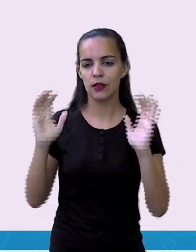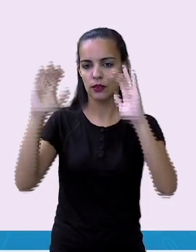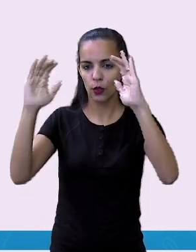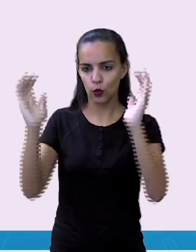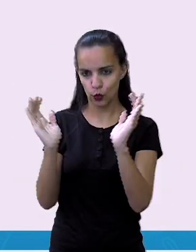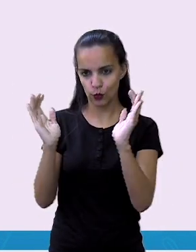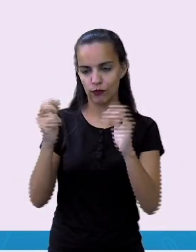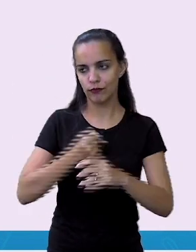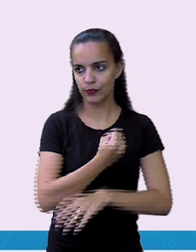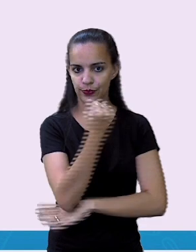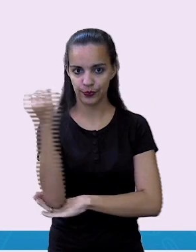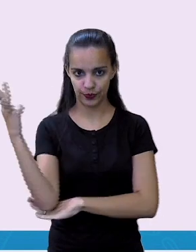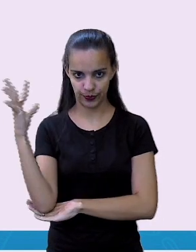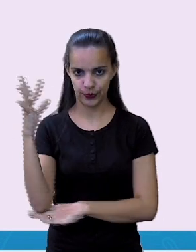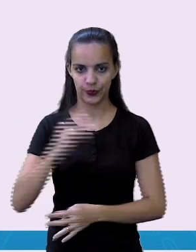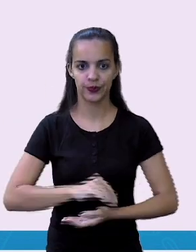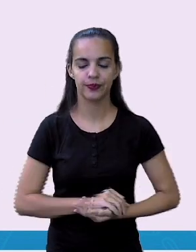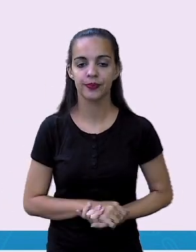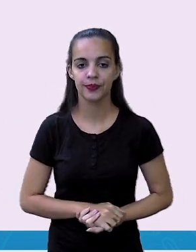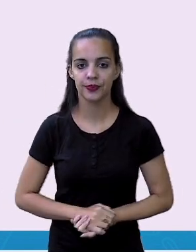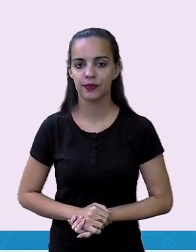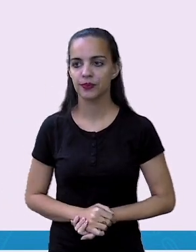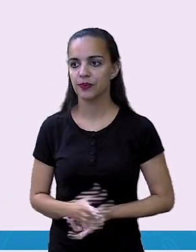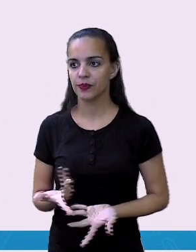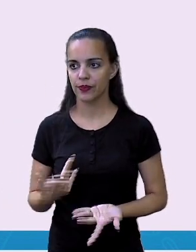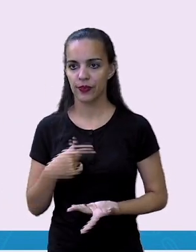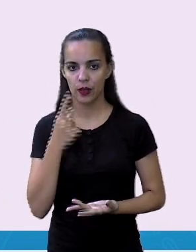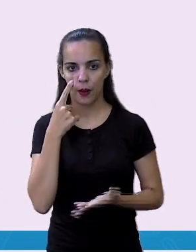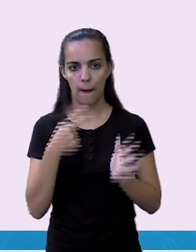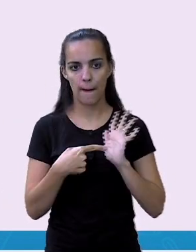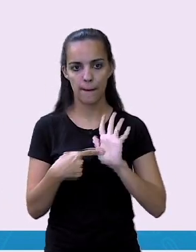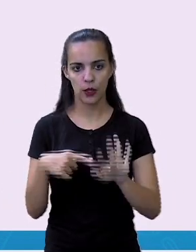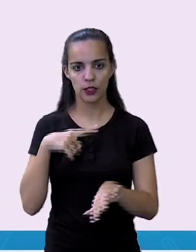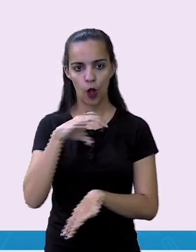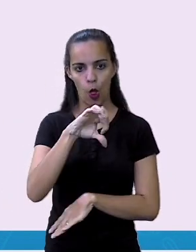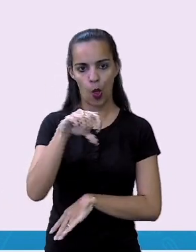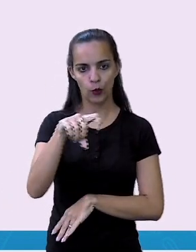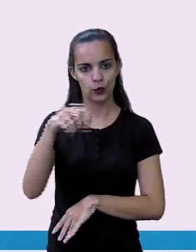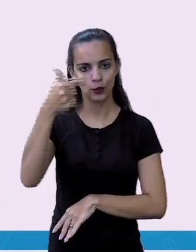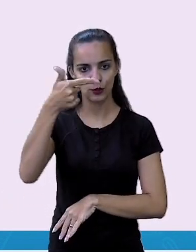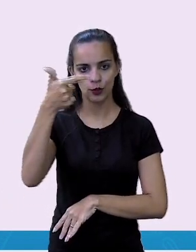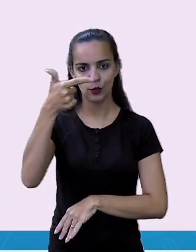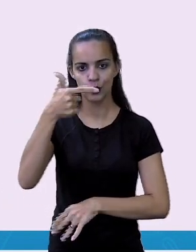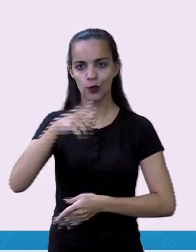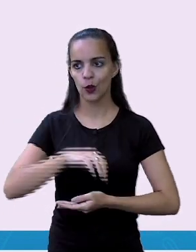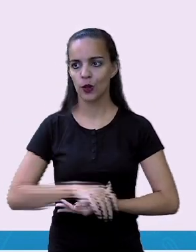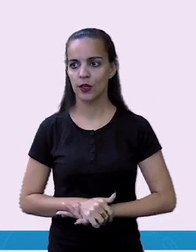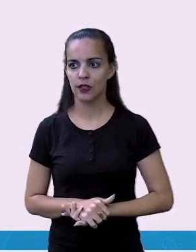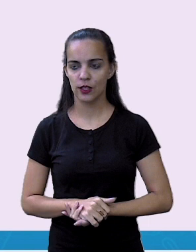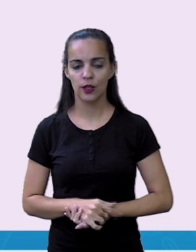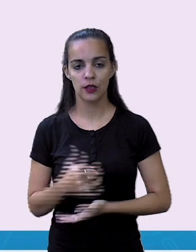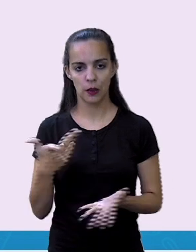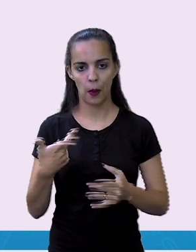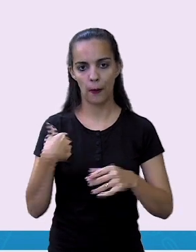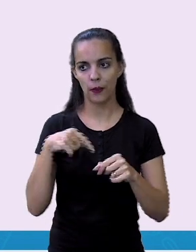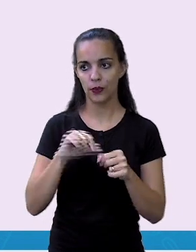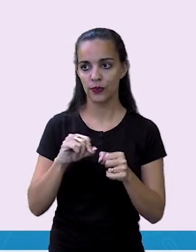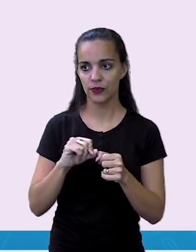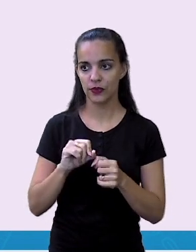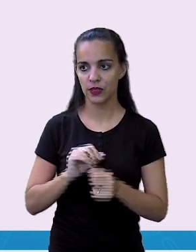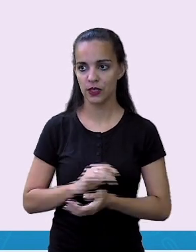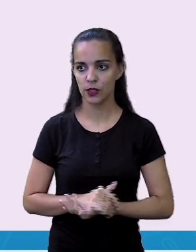fizemos no slide anterior. Eu tenho os meus 2 termos ao quadrado, vou aplicar a raiz